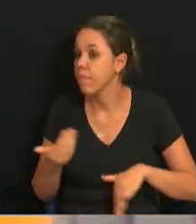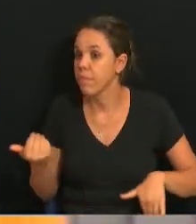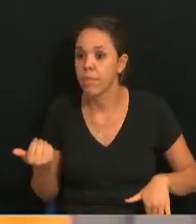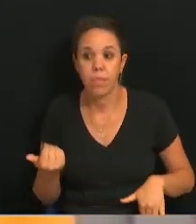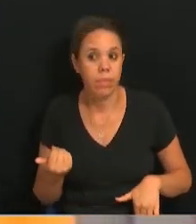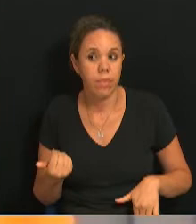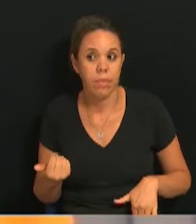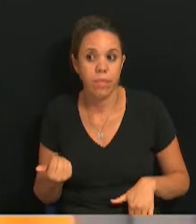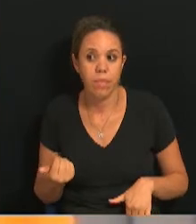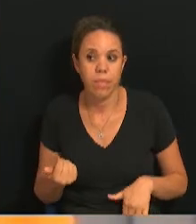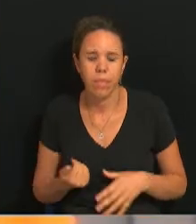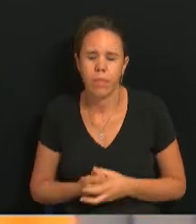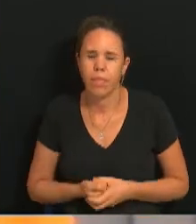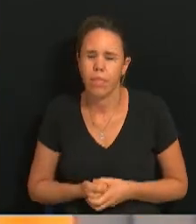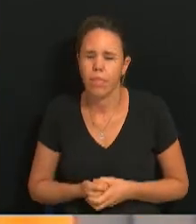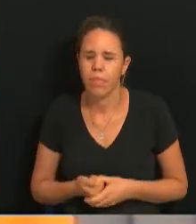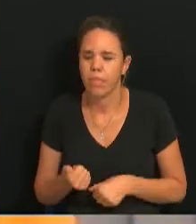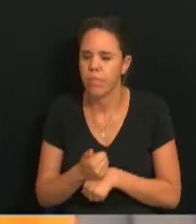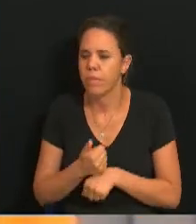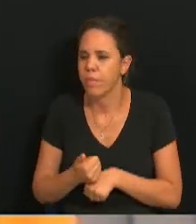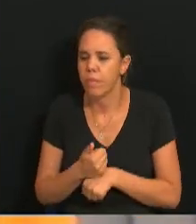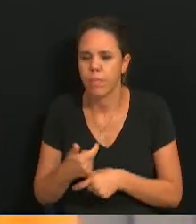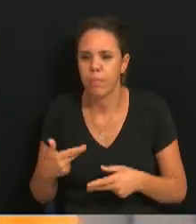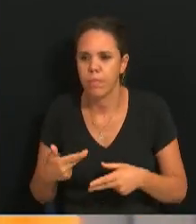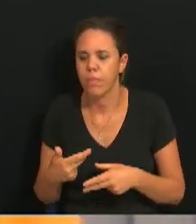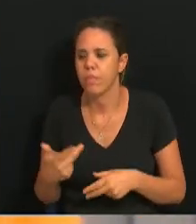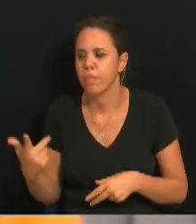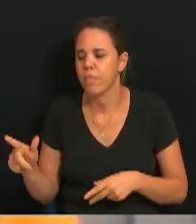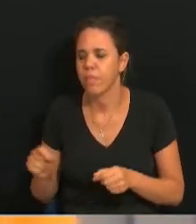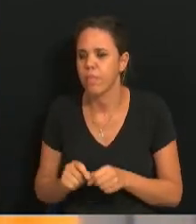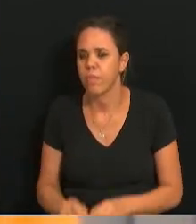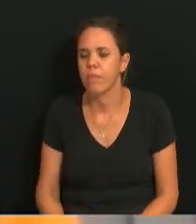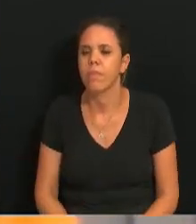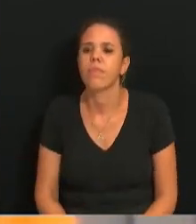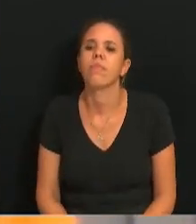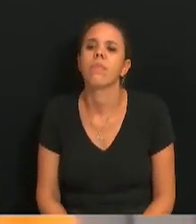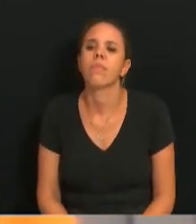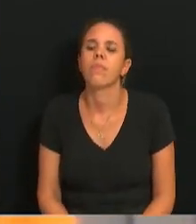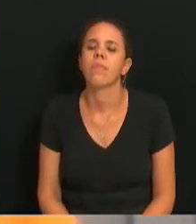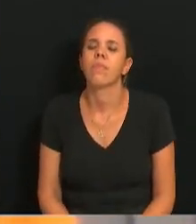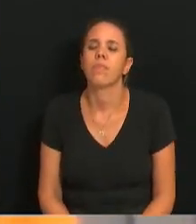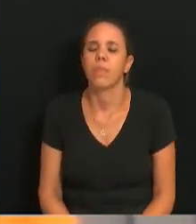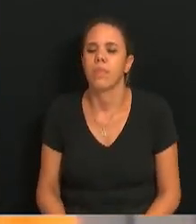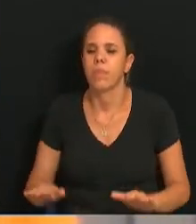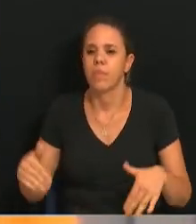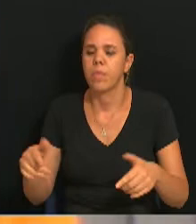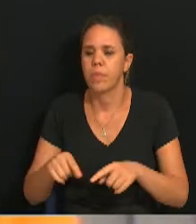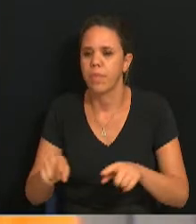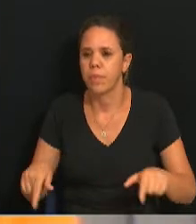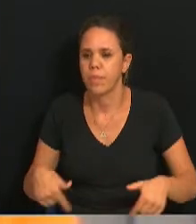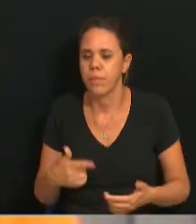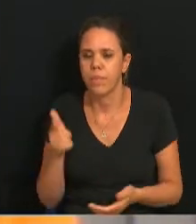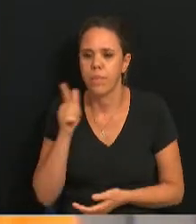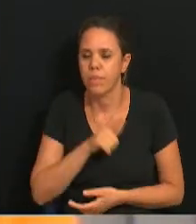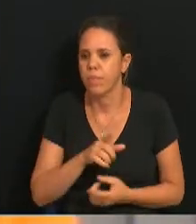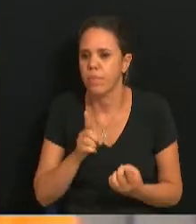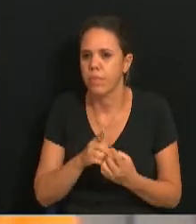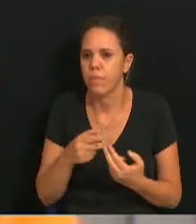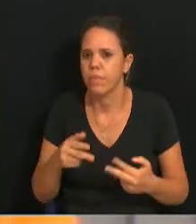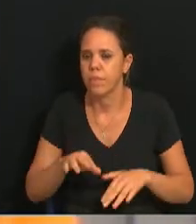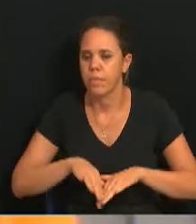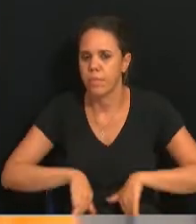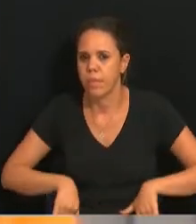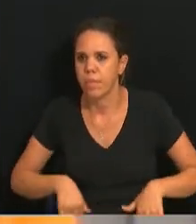também separar um profissional para fazer uma coisa e um profissional para fazer outra. Então, fora de sala até a gente consegue atender algumas demandas